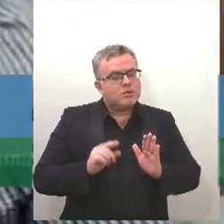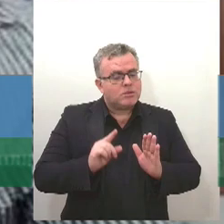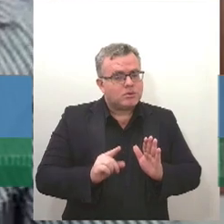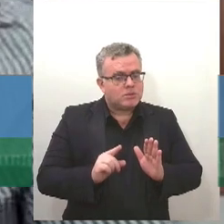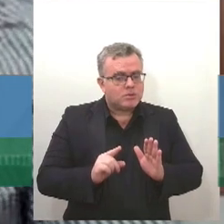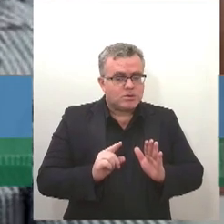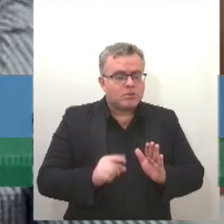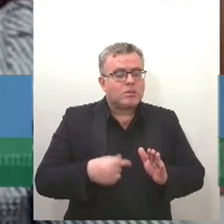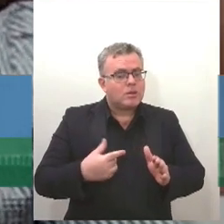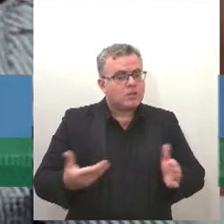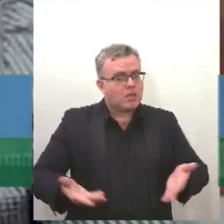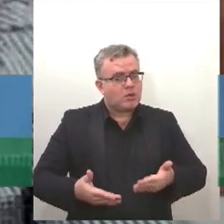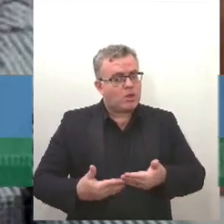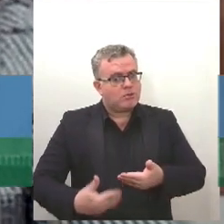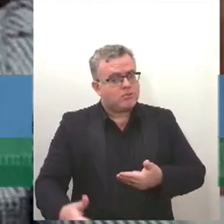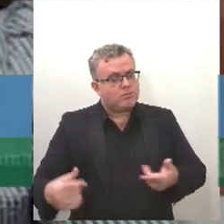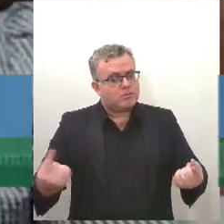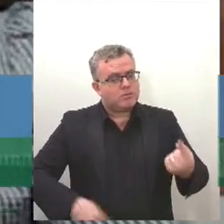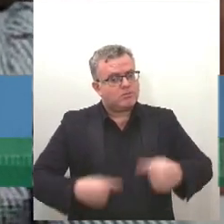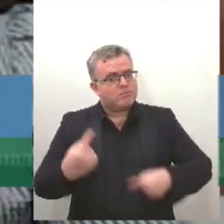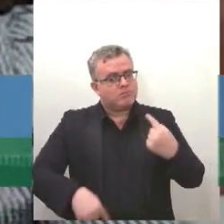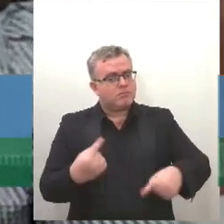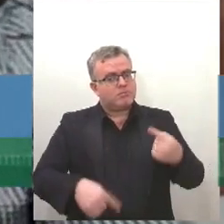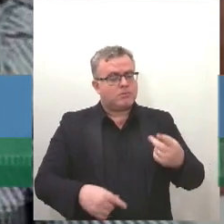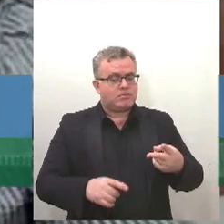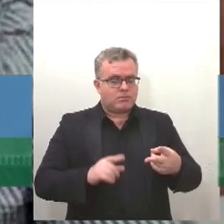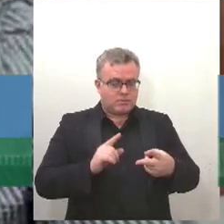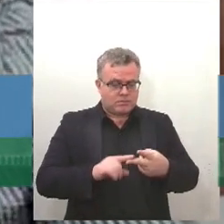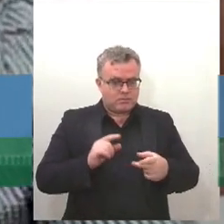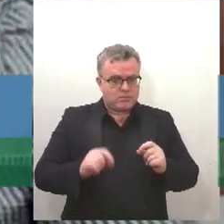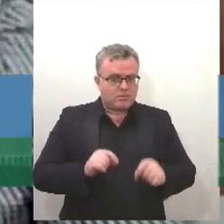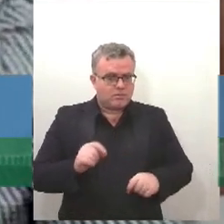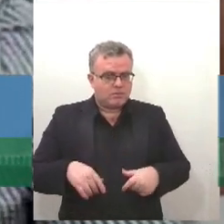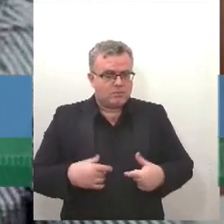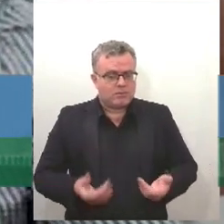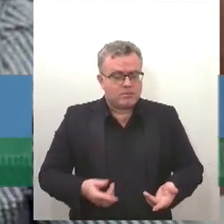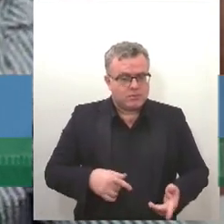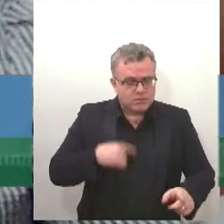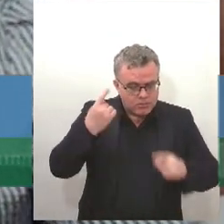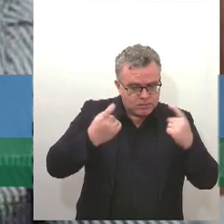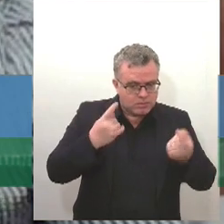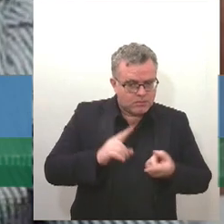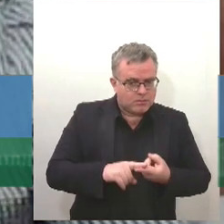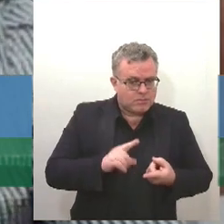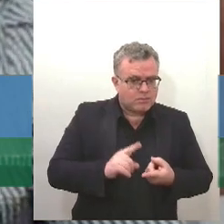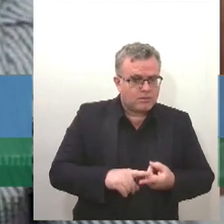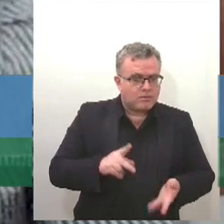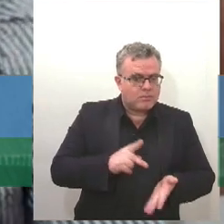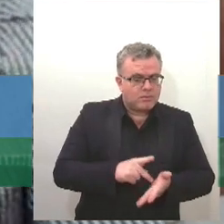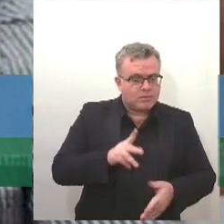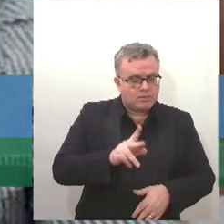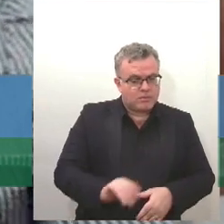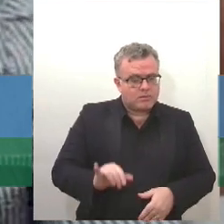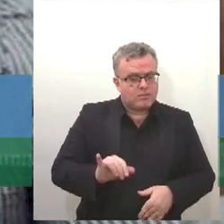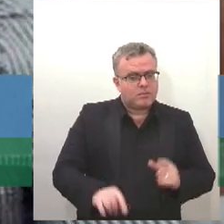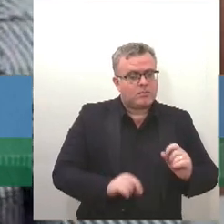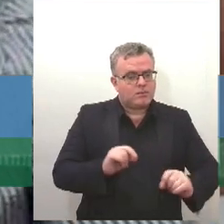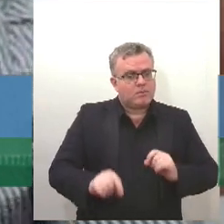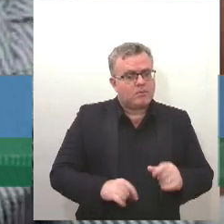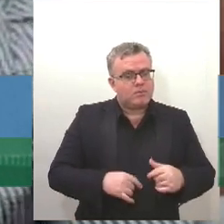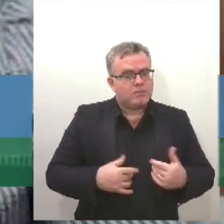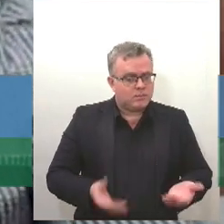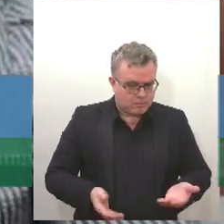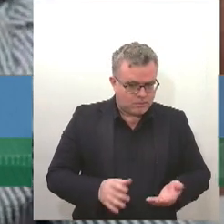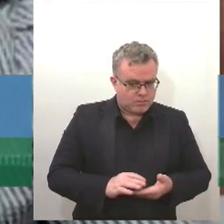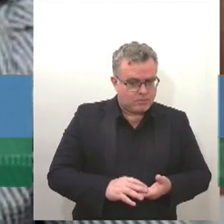agora também ah colocou que e O Grande Debate é a grande preocupação se realmente vai essa alíquota ter uma